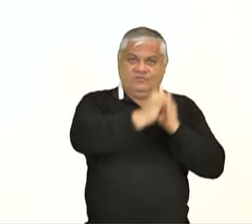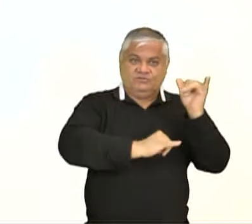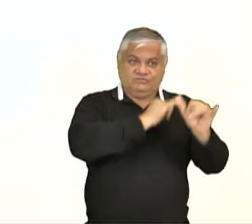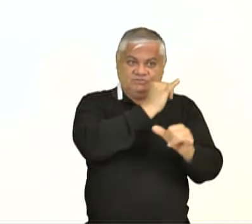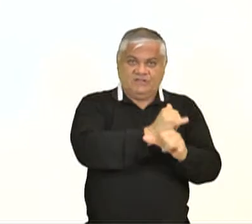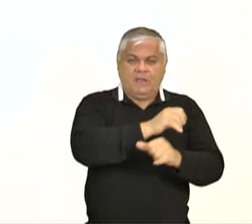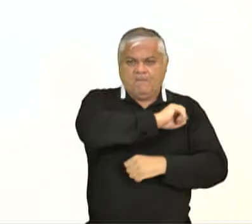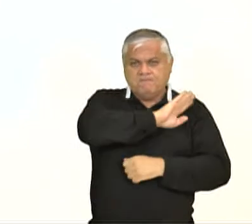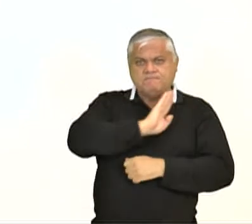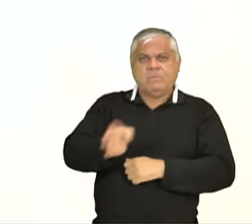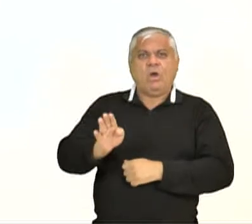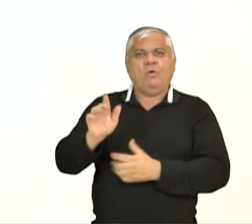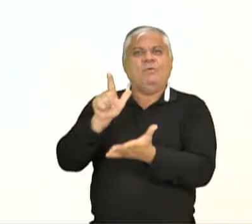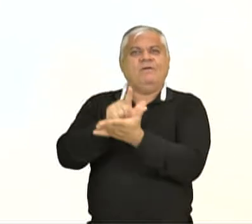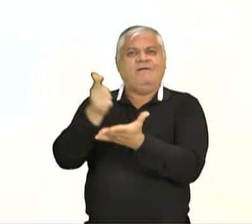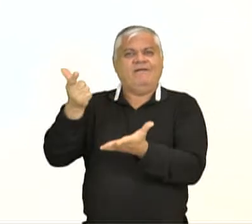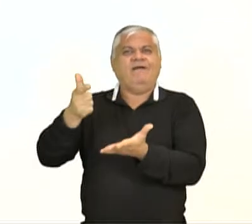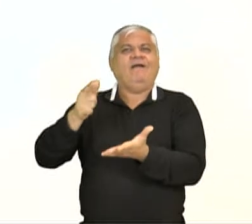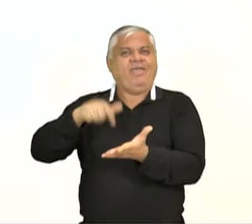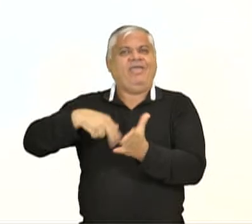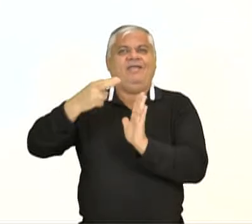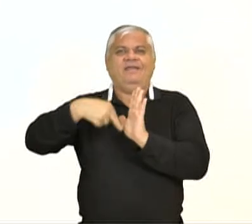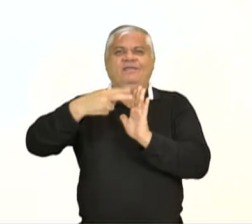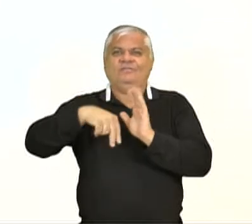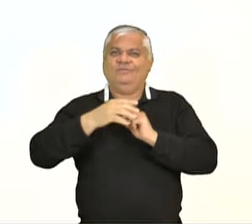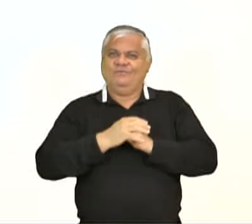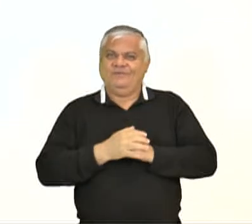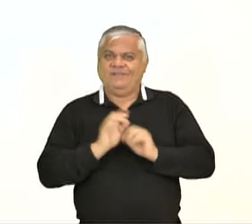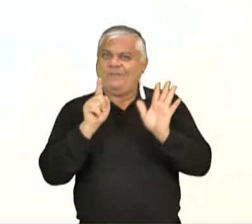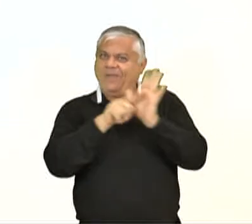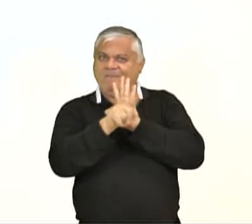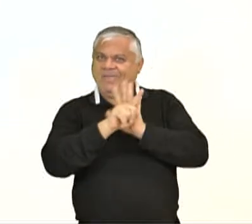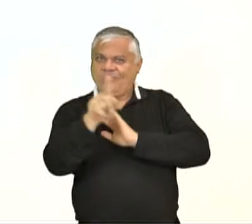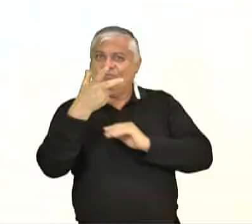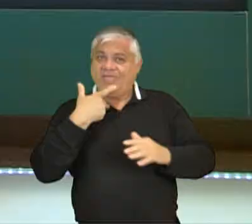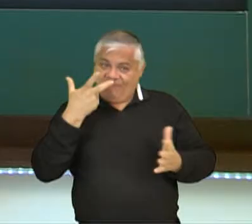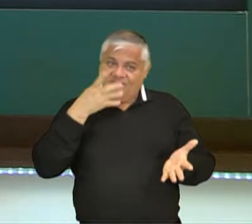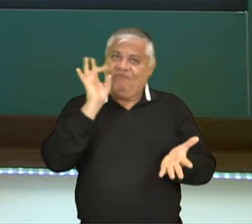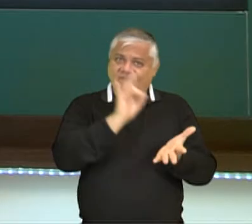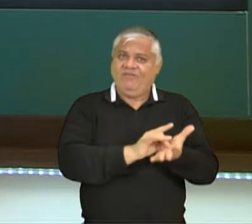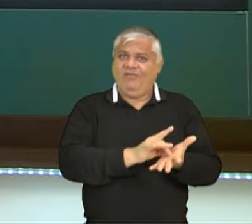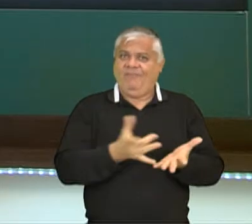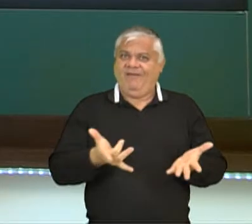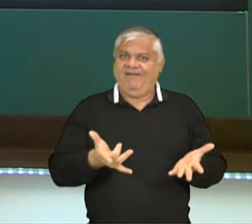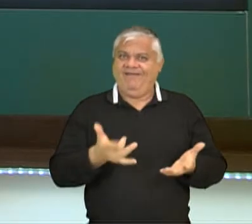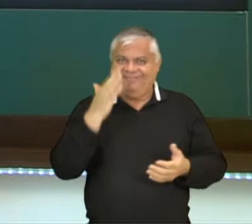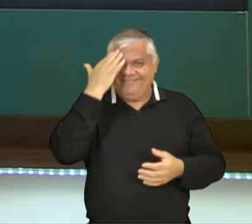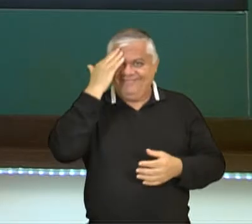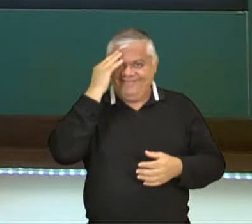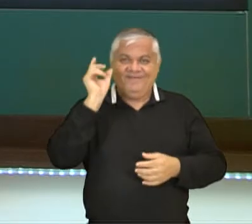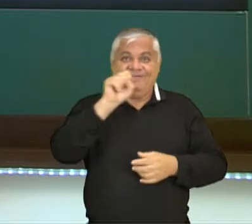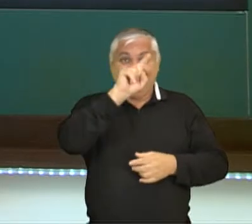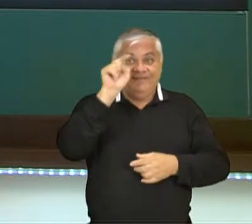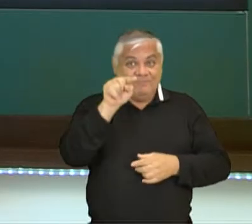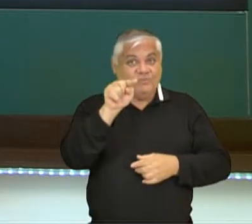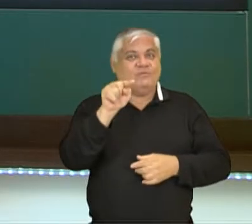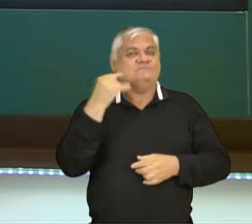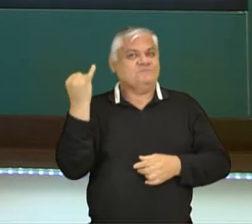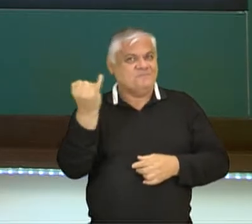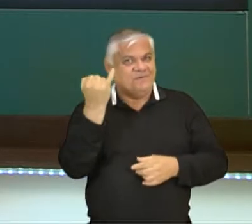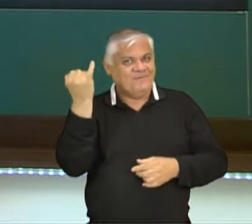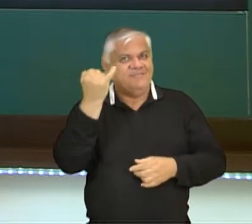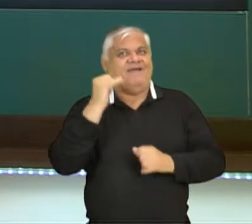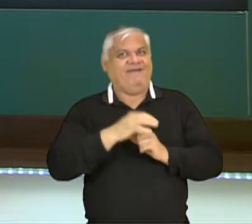são formas superiores de leitura, não um questionamento. Né? Então, percebam que faz toda a diferença a